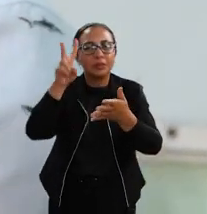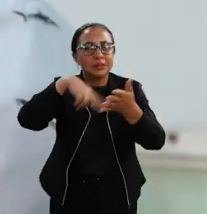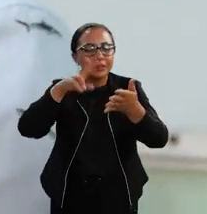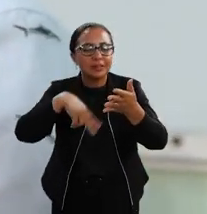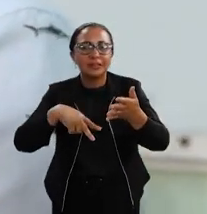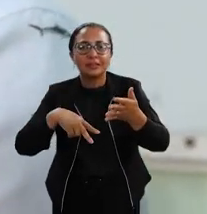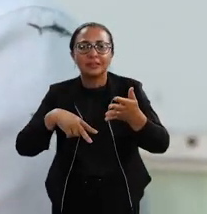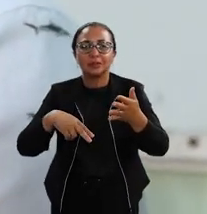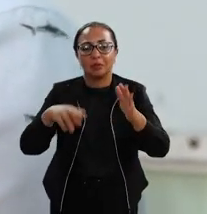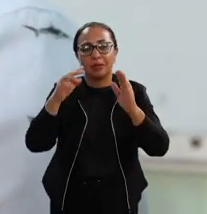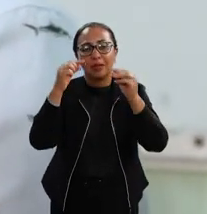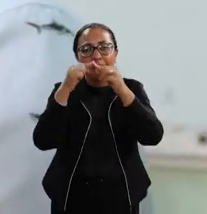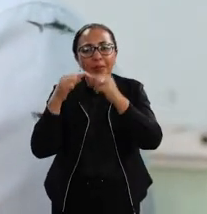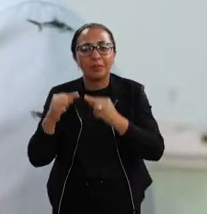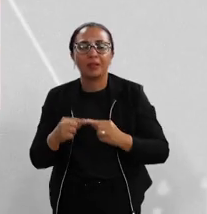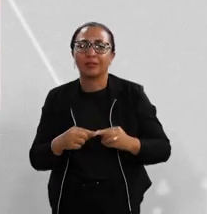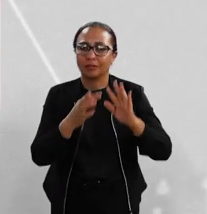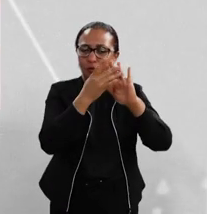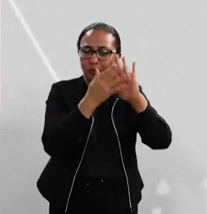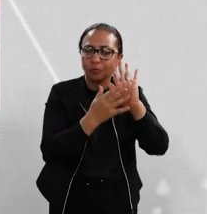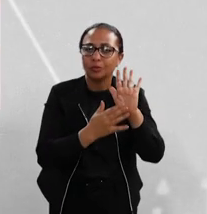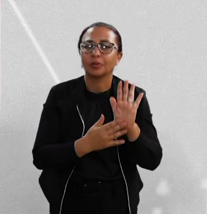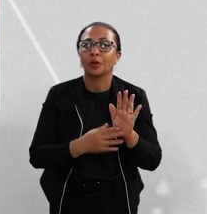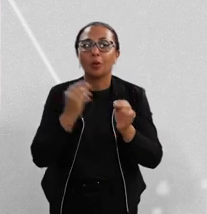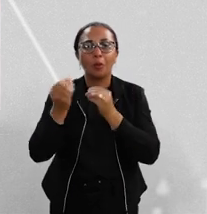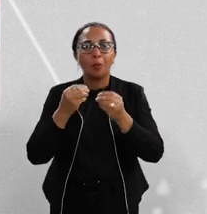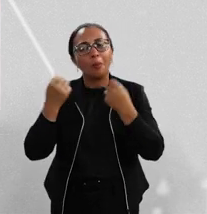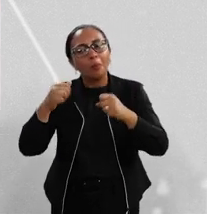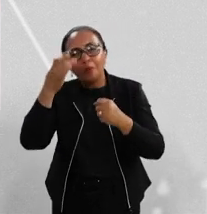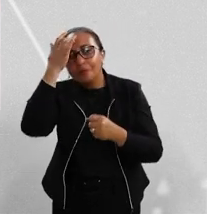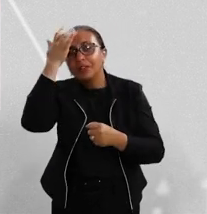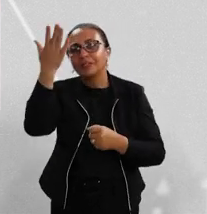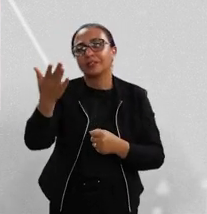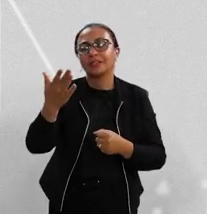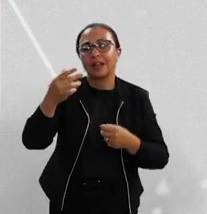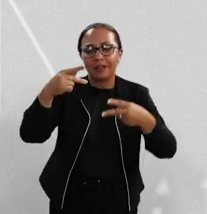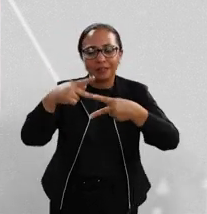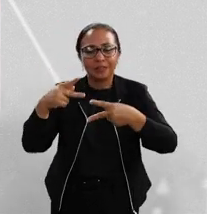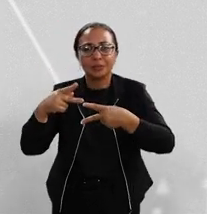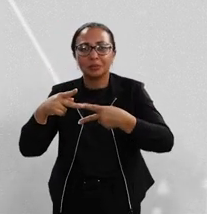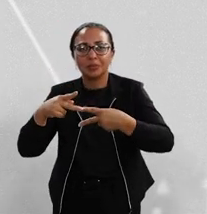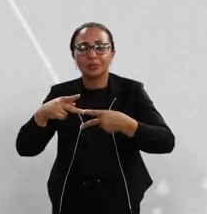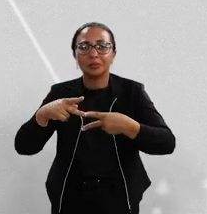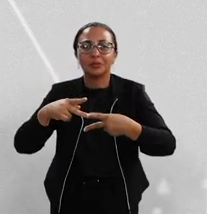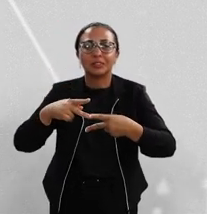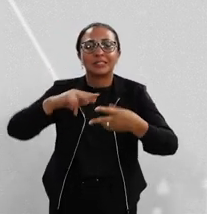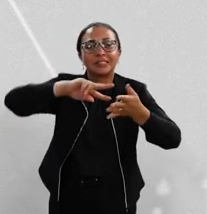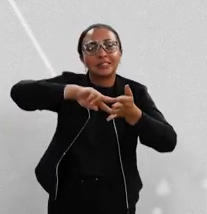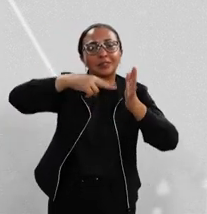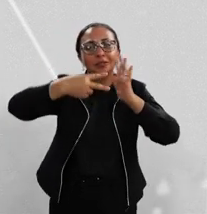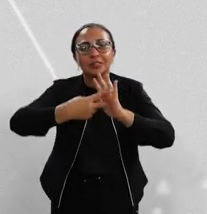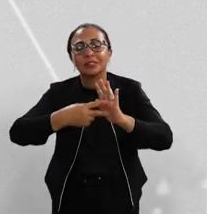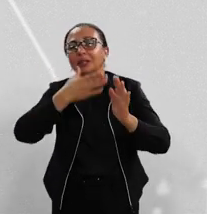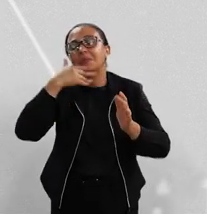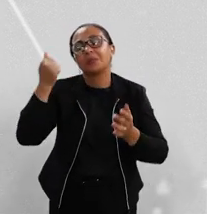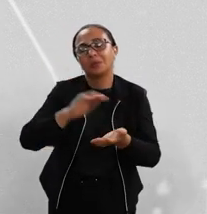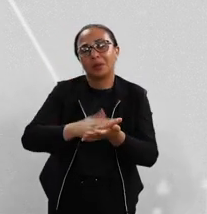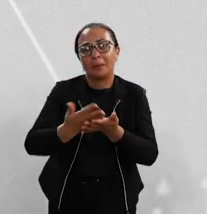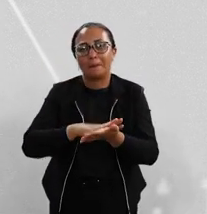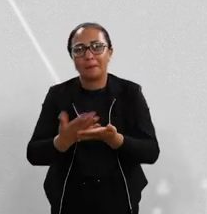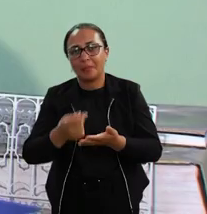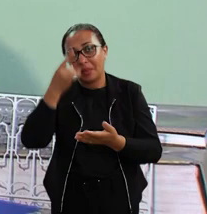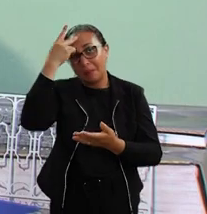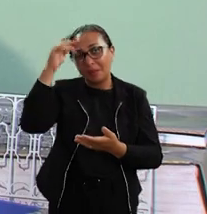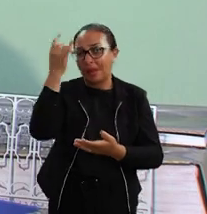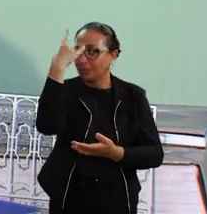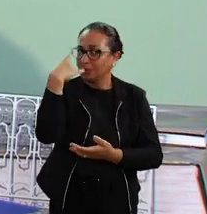lidos numa linguagem gráfica aplicada e como que eu posso facilitar que esses padrões sejam melhor